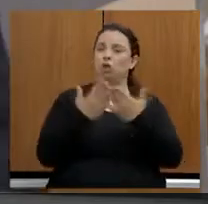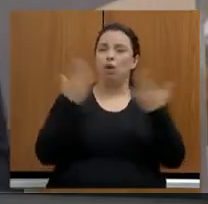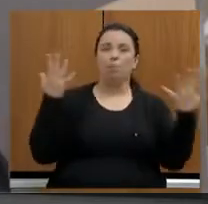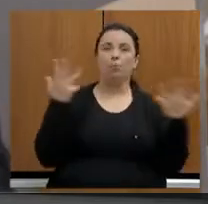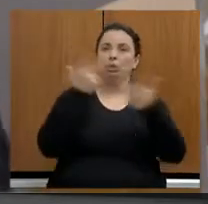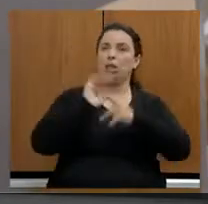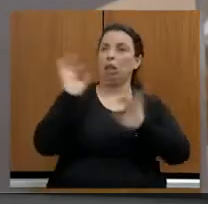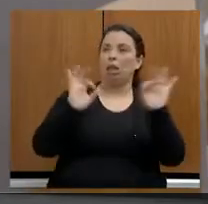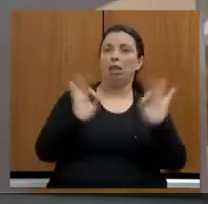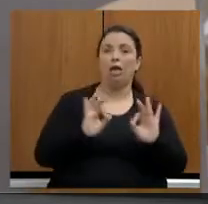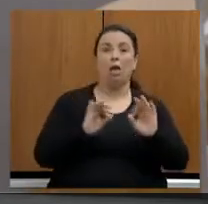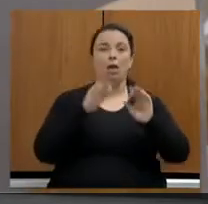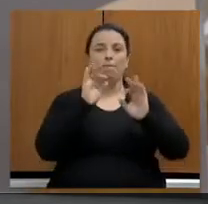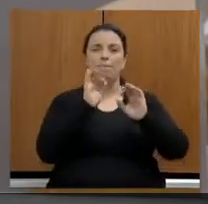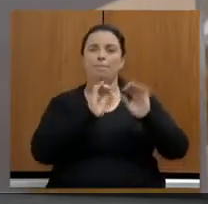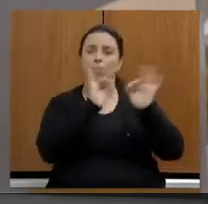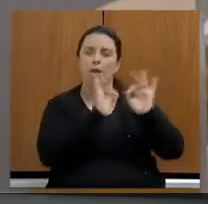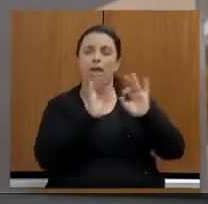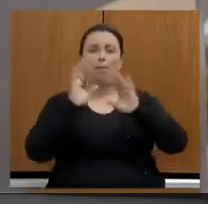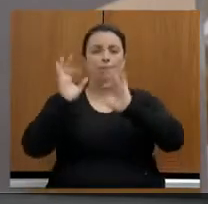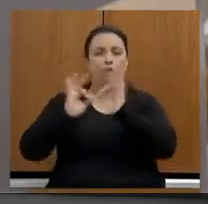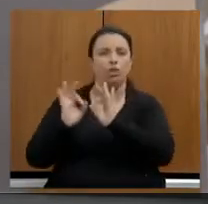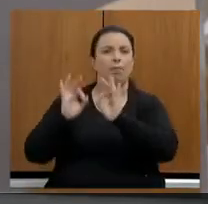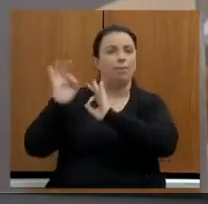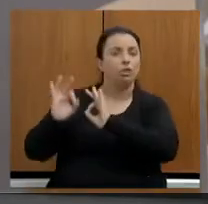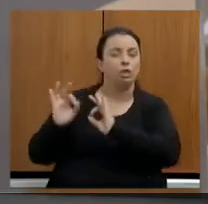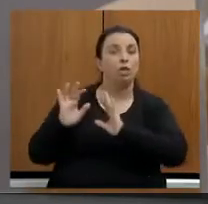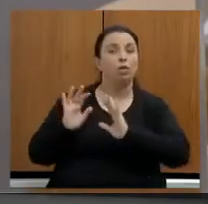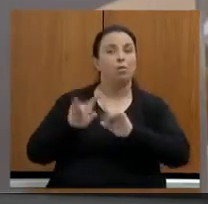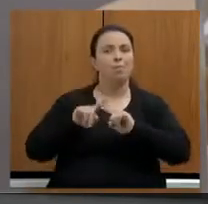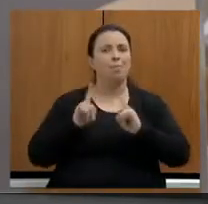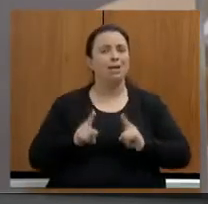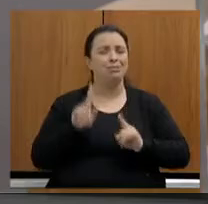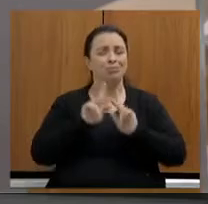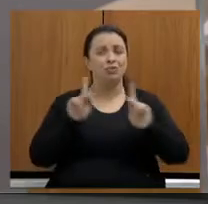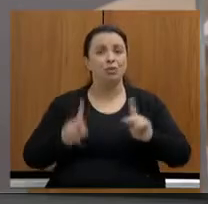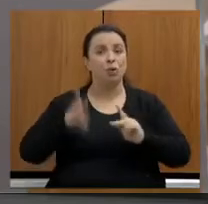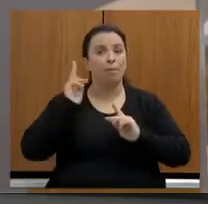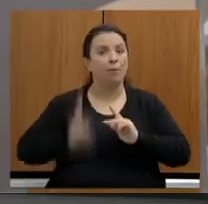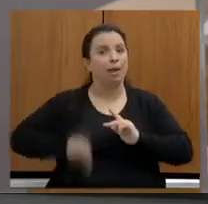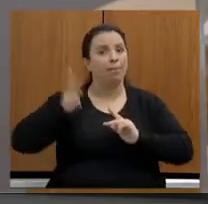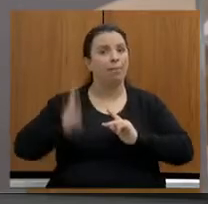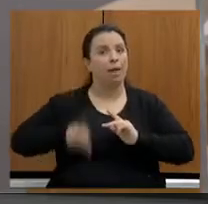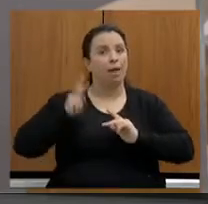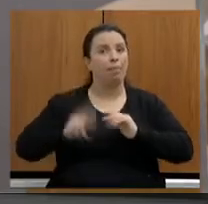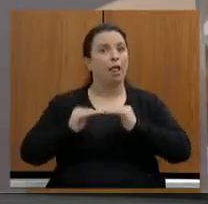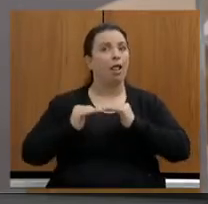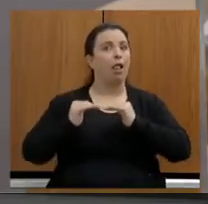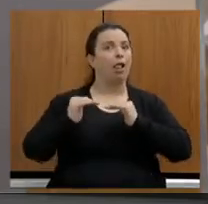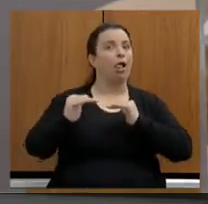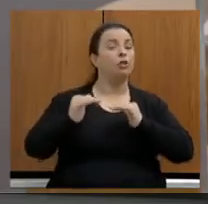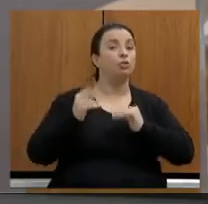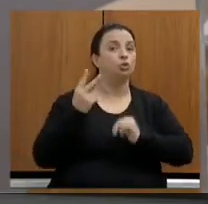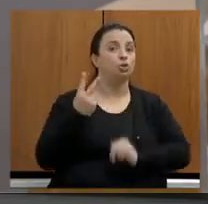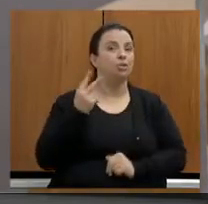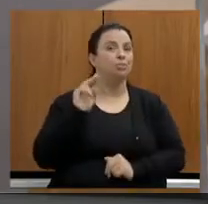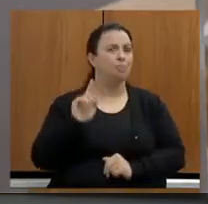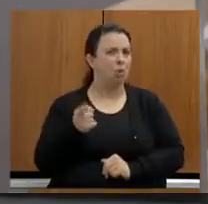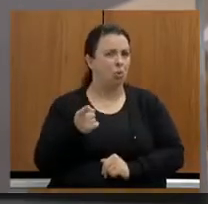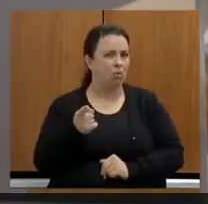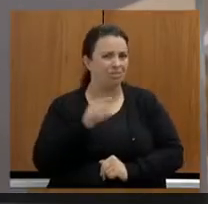programa e daquilo e continuar pagando o professor uma média de r$ 2000 gente isso é um assunto